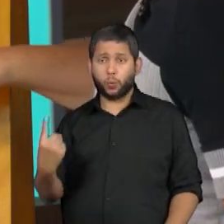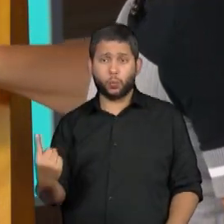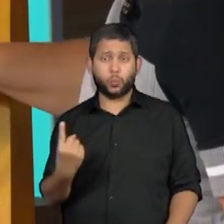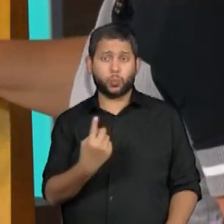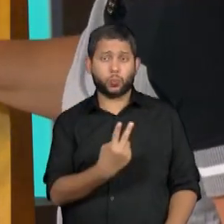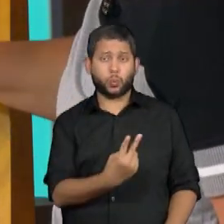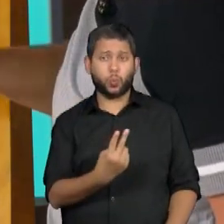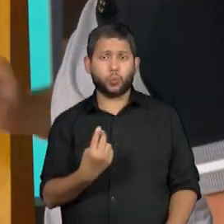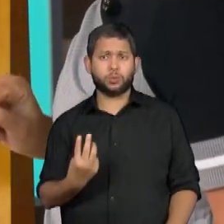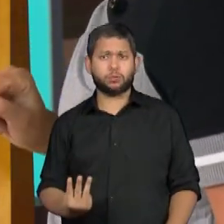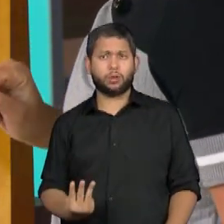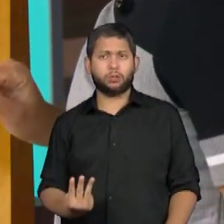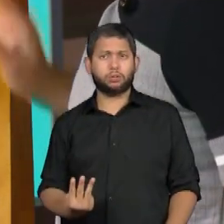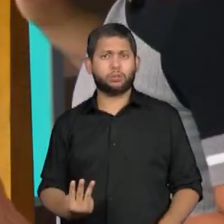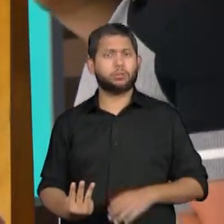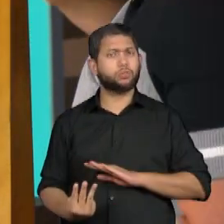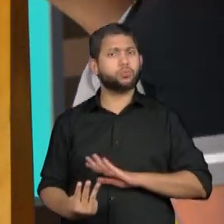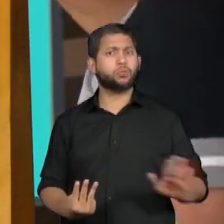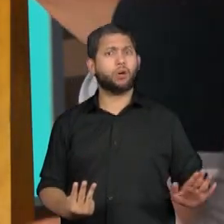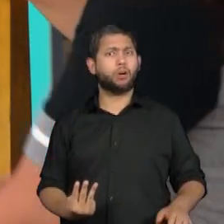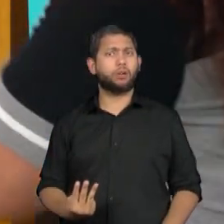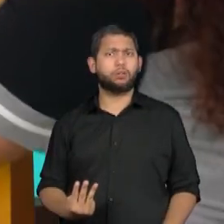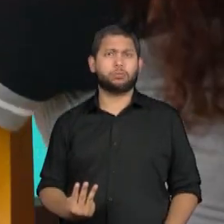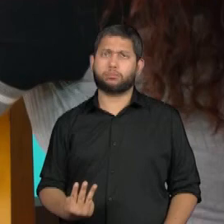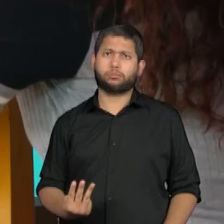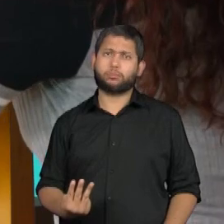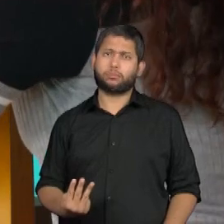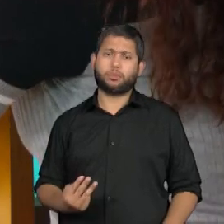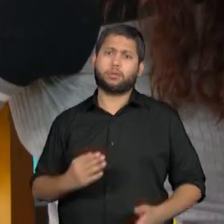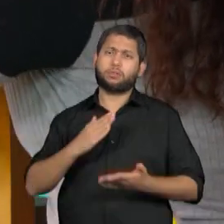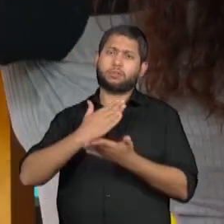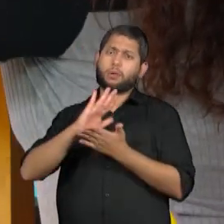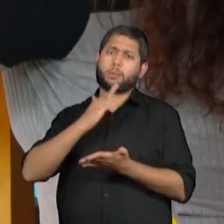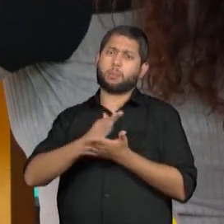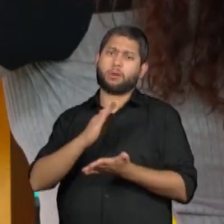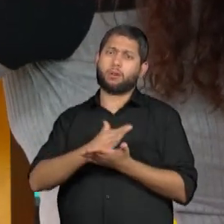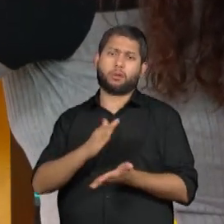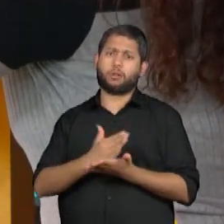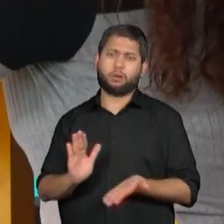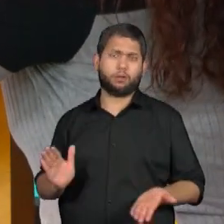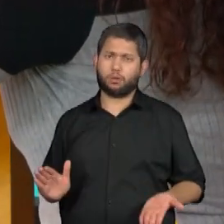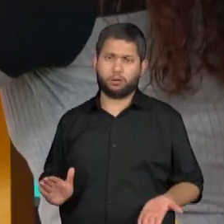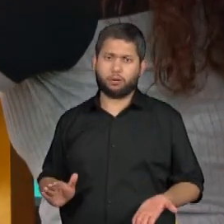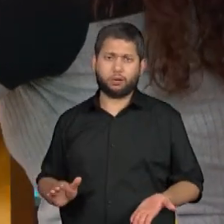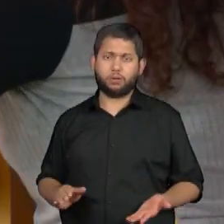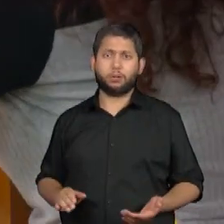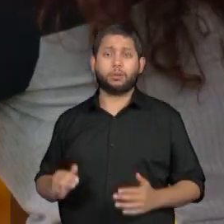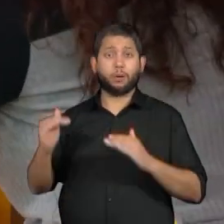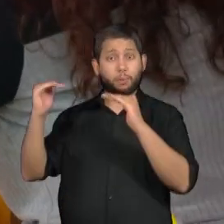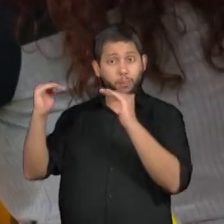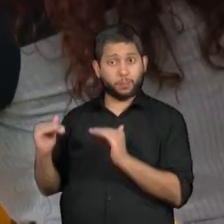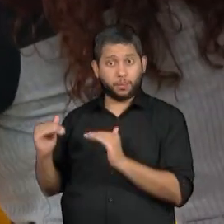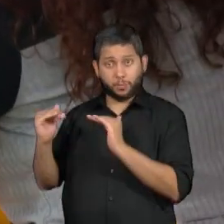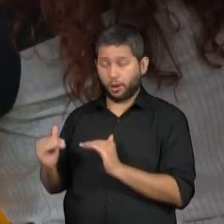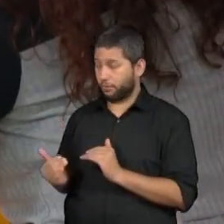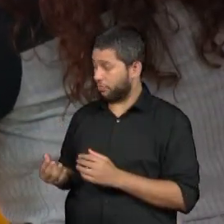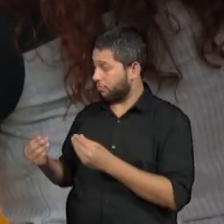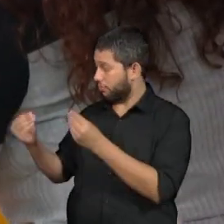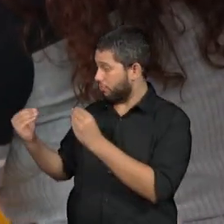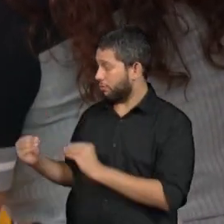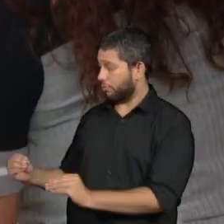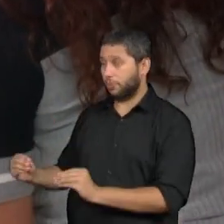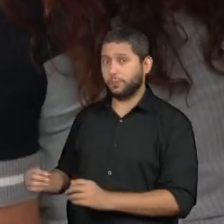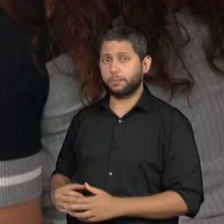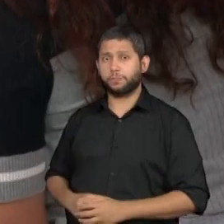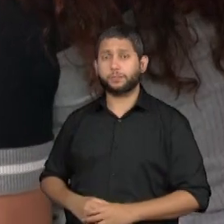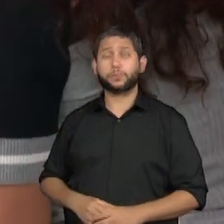2, 3 lados. Ele não pode ficar no mesmo grupo que o quadrado, então, vou colocar ele mais para baixo aqui. Vou